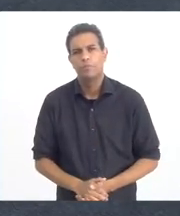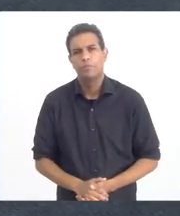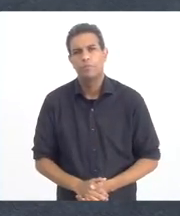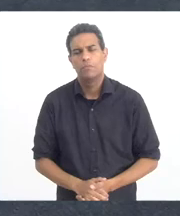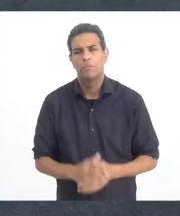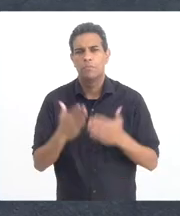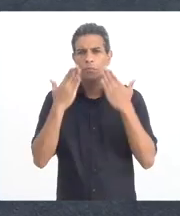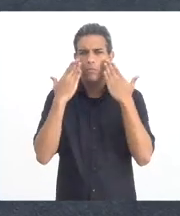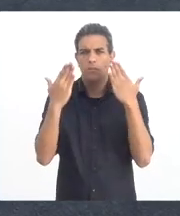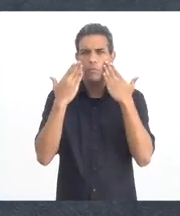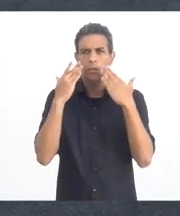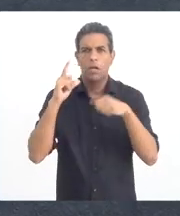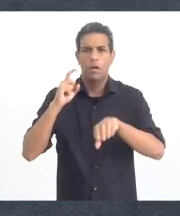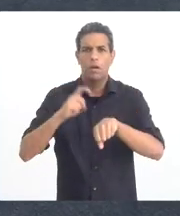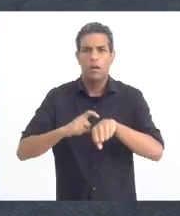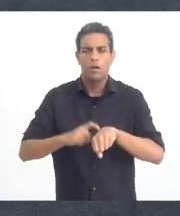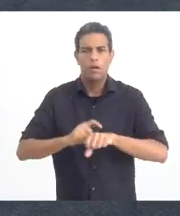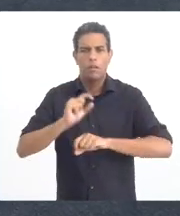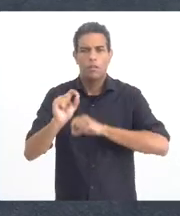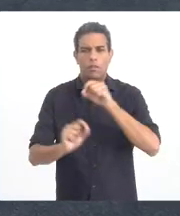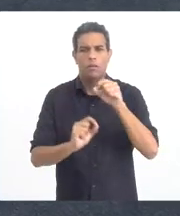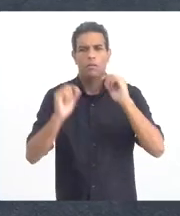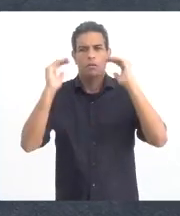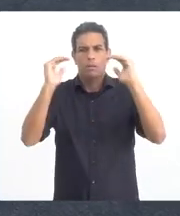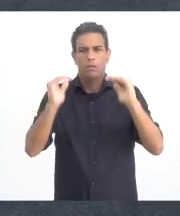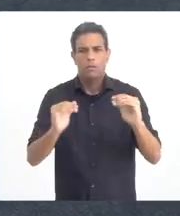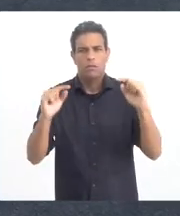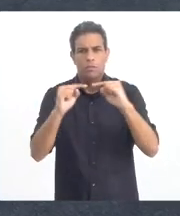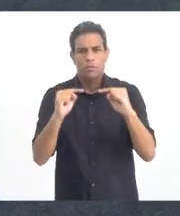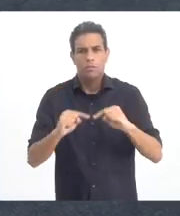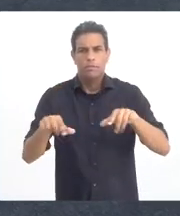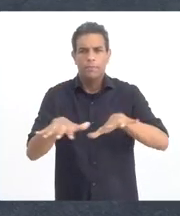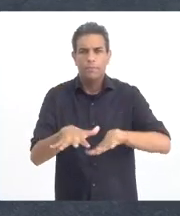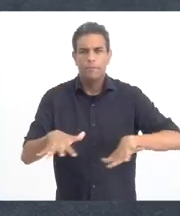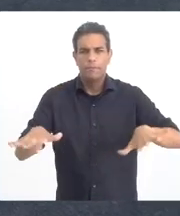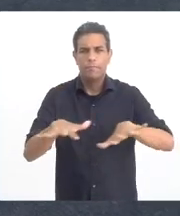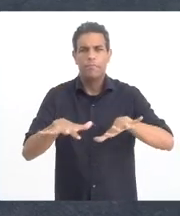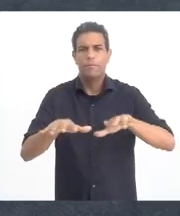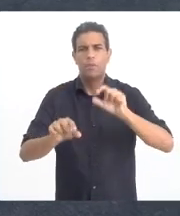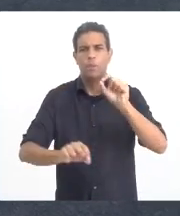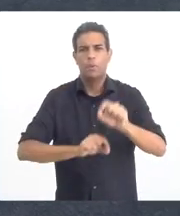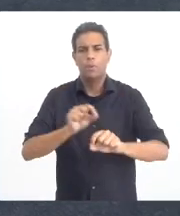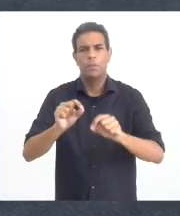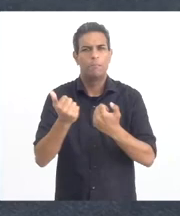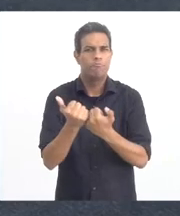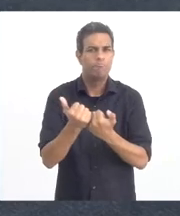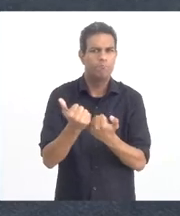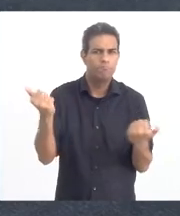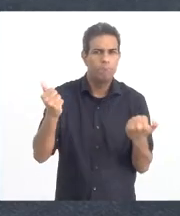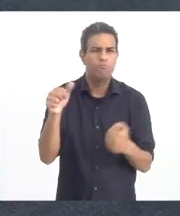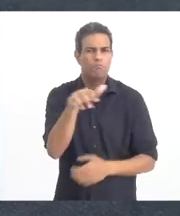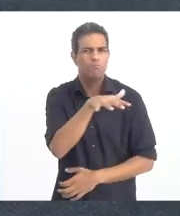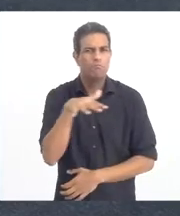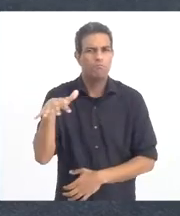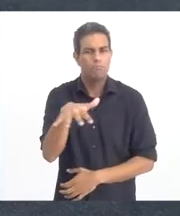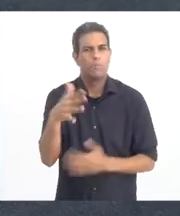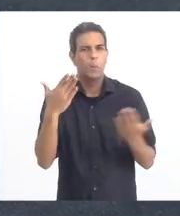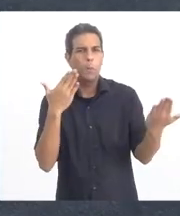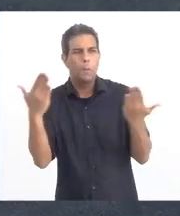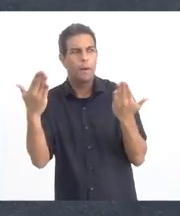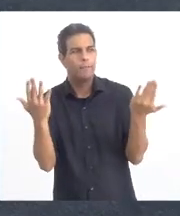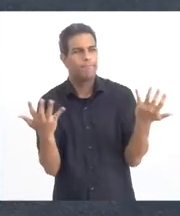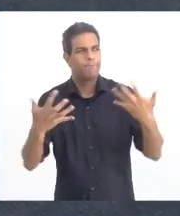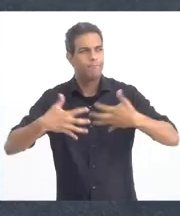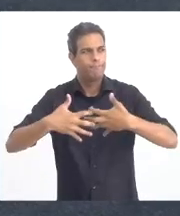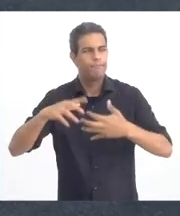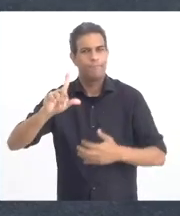não teria tempo de falar uma a uma, mas eu gostaria que essa casa visse com o maior carinho, o maior cuidado, a equiparação